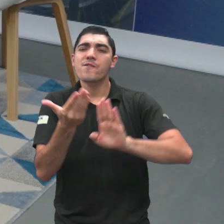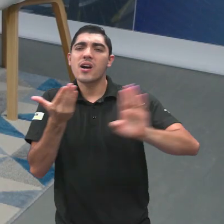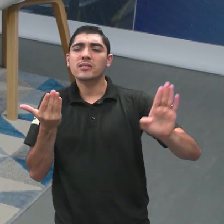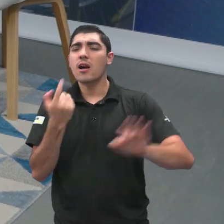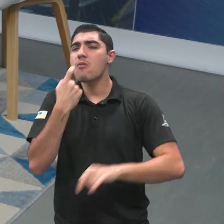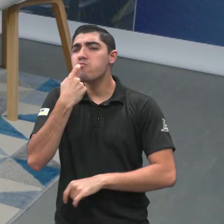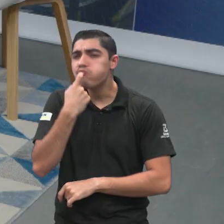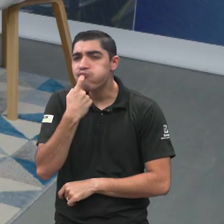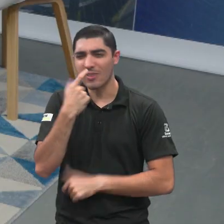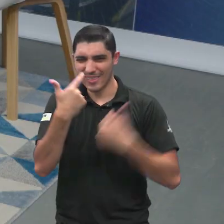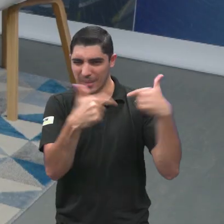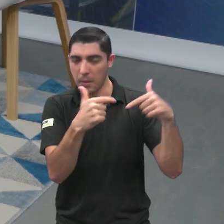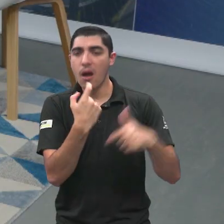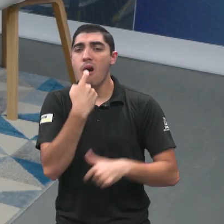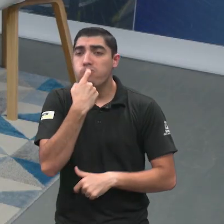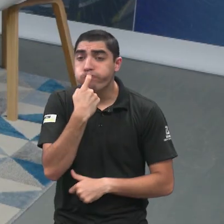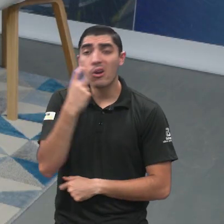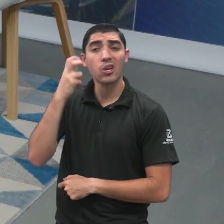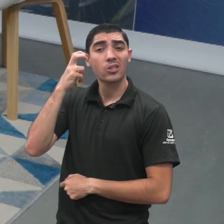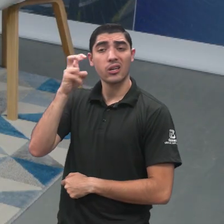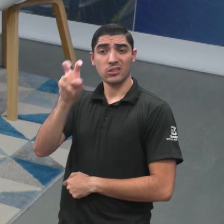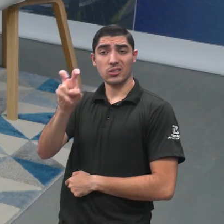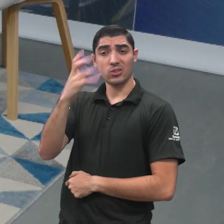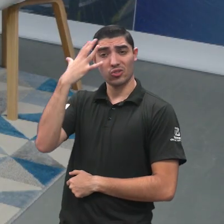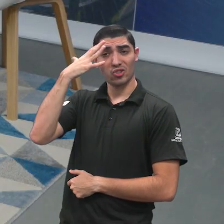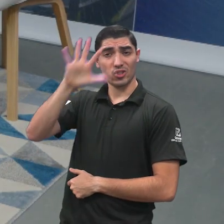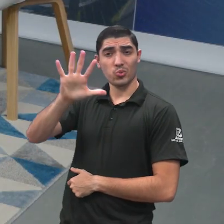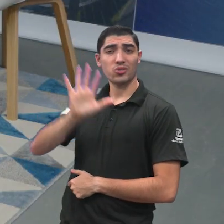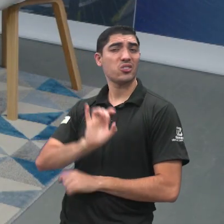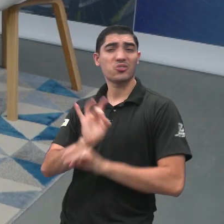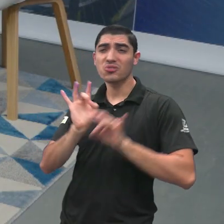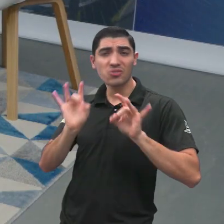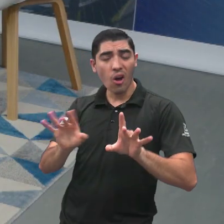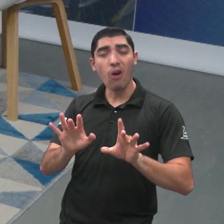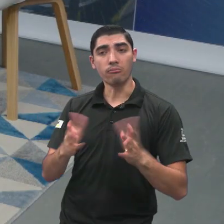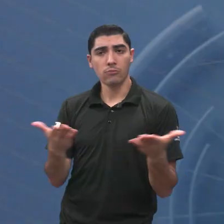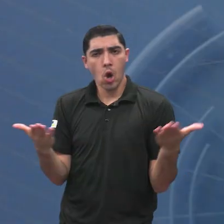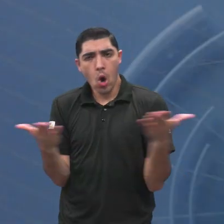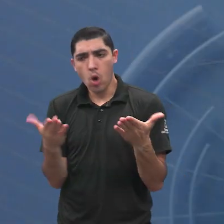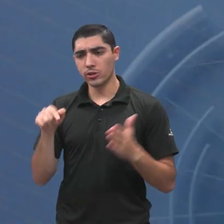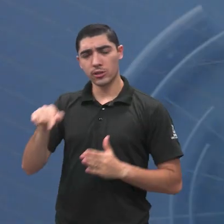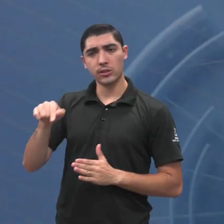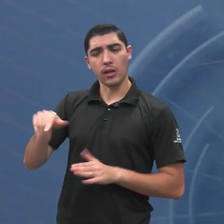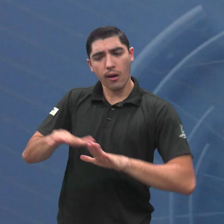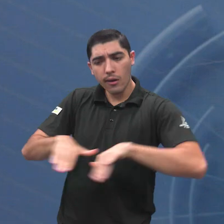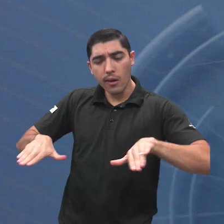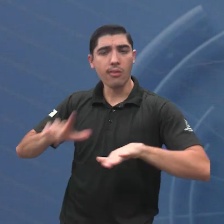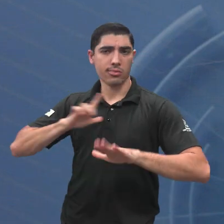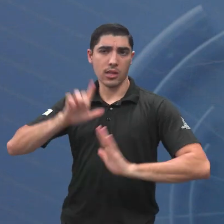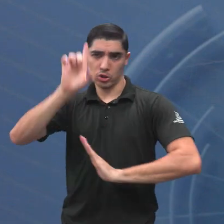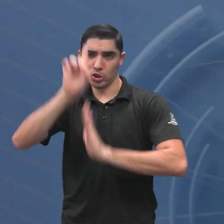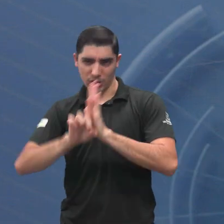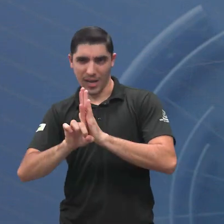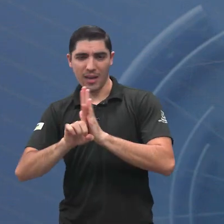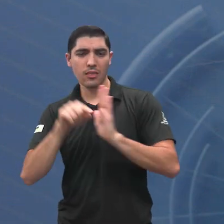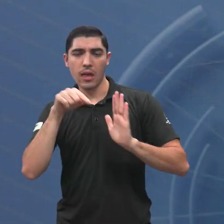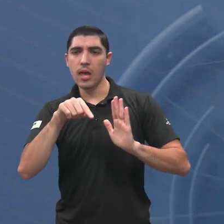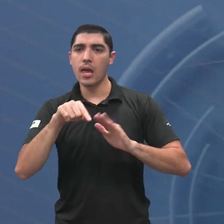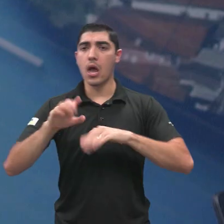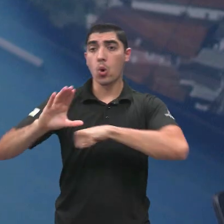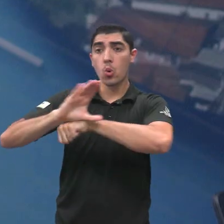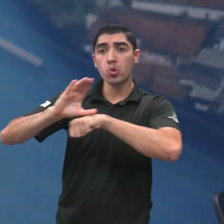no Brasil, é realmente compatível com os direitos, né, da criança que a nossa Constituição garante,